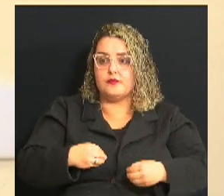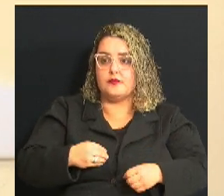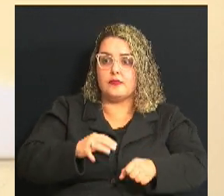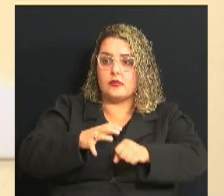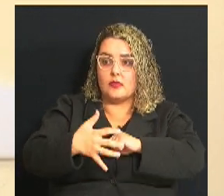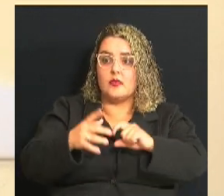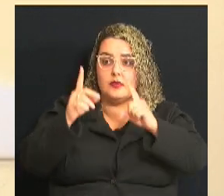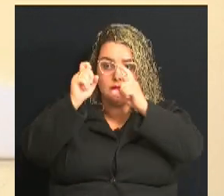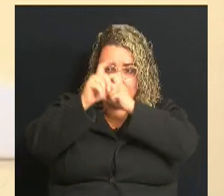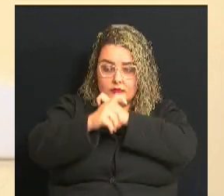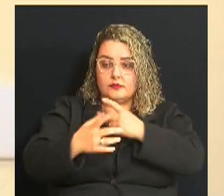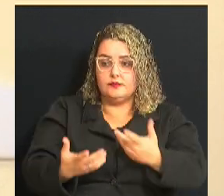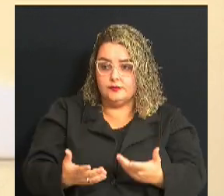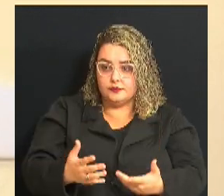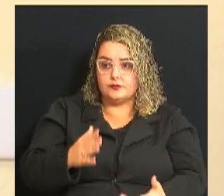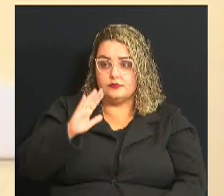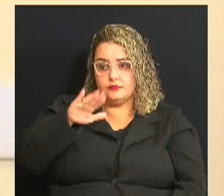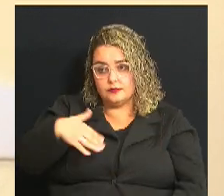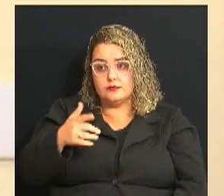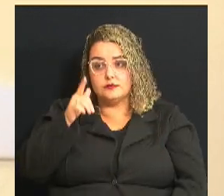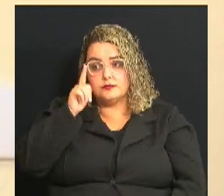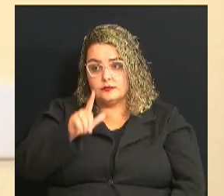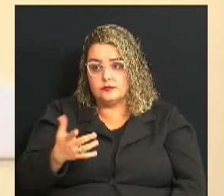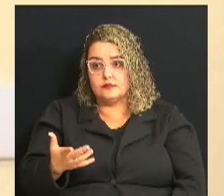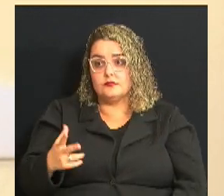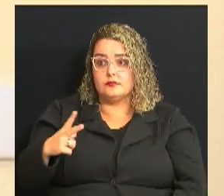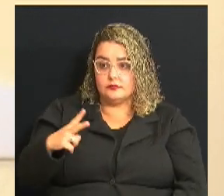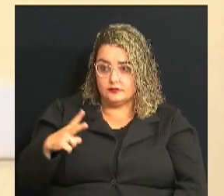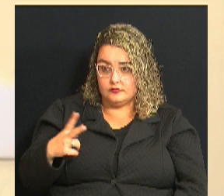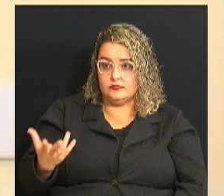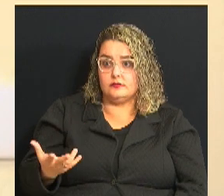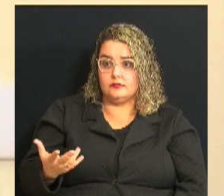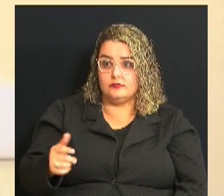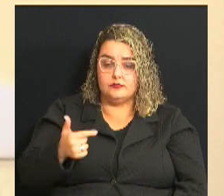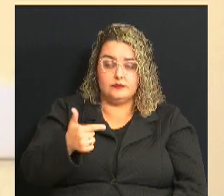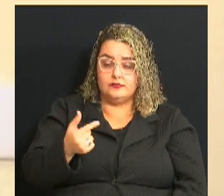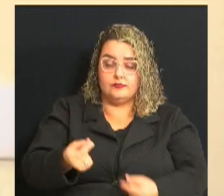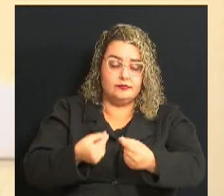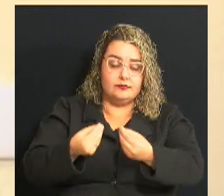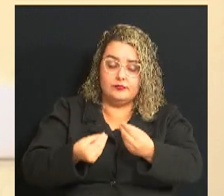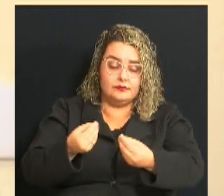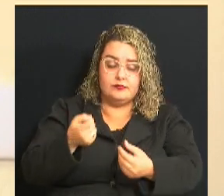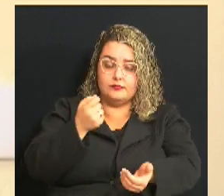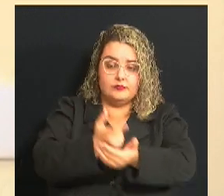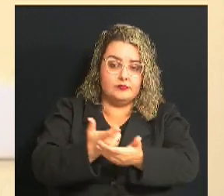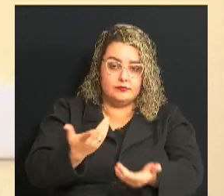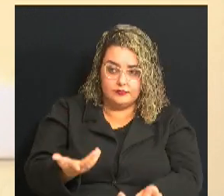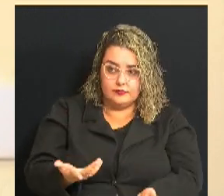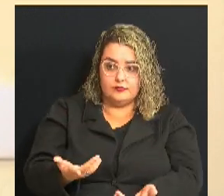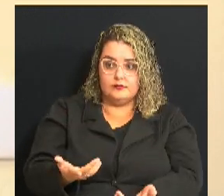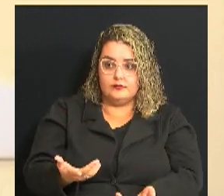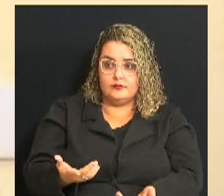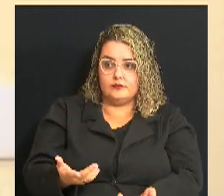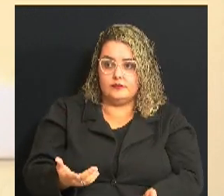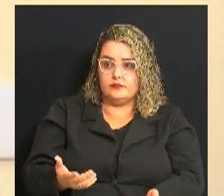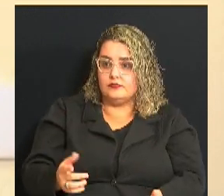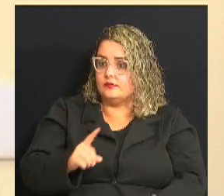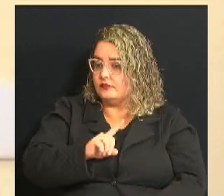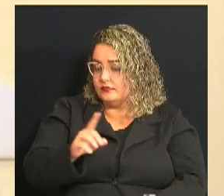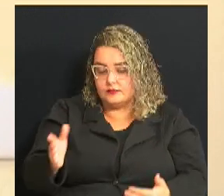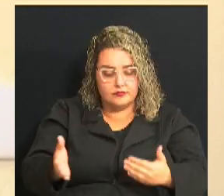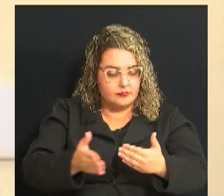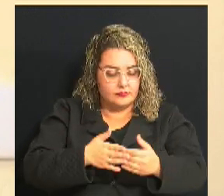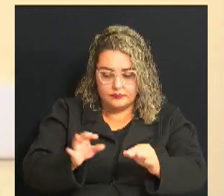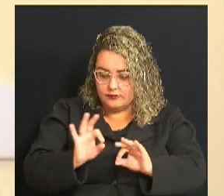difícil e quando se conseguia, no particular, era inacessível. Então, a gente fez isso, não fechamos nenhum dia, também fomos